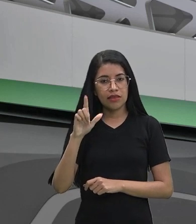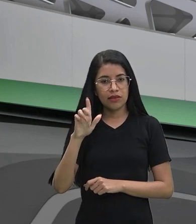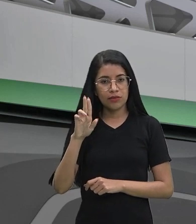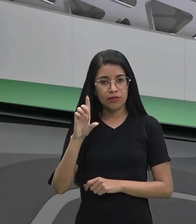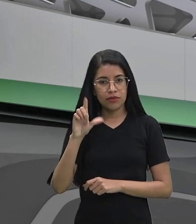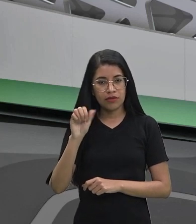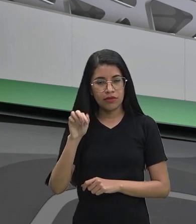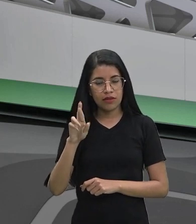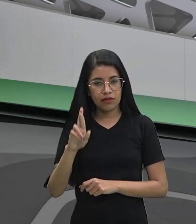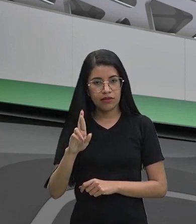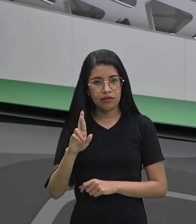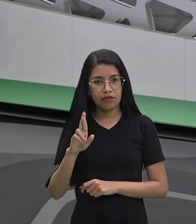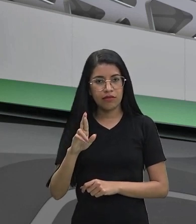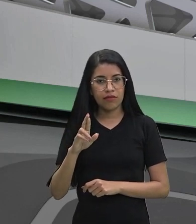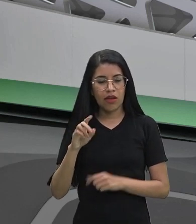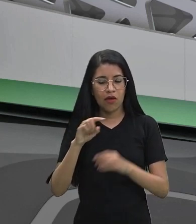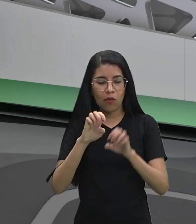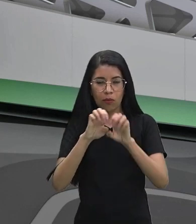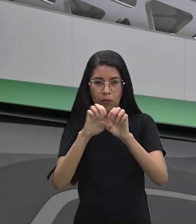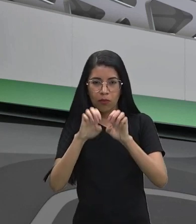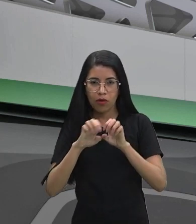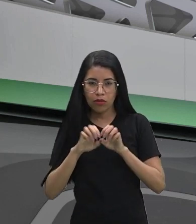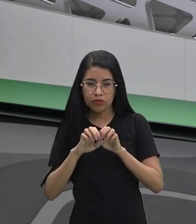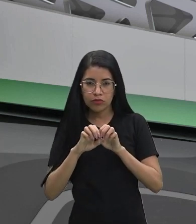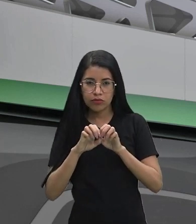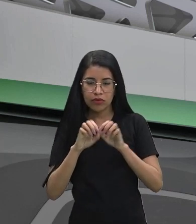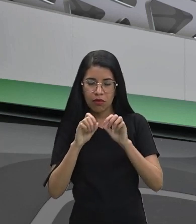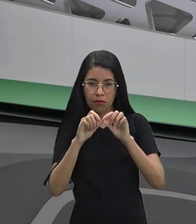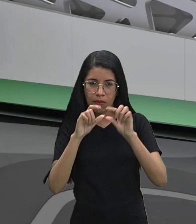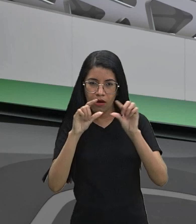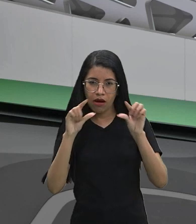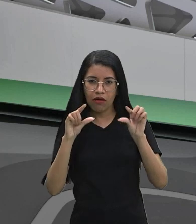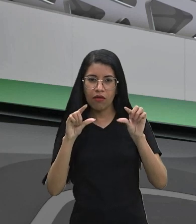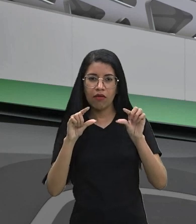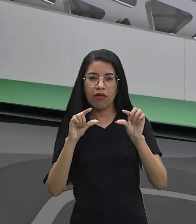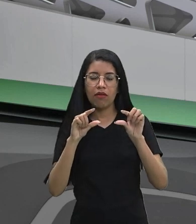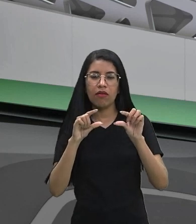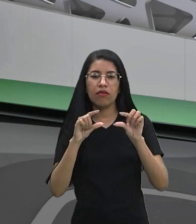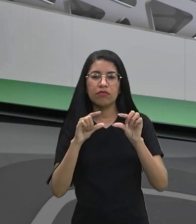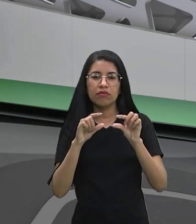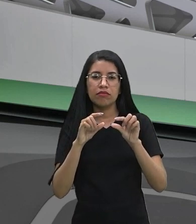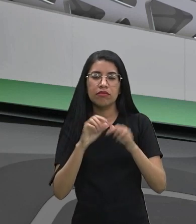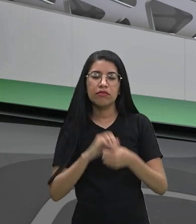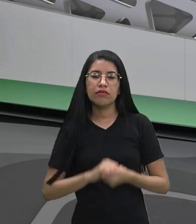mais espessa, né? Ela é muito mais...